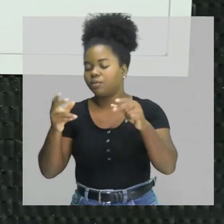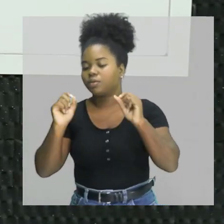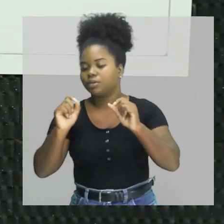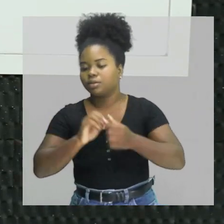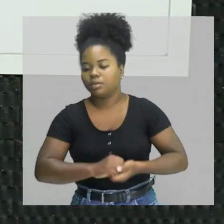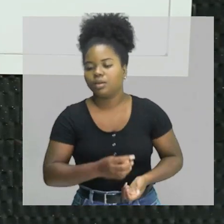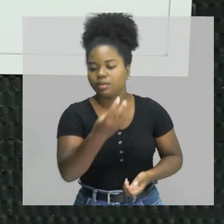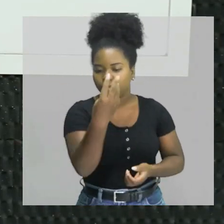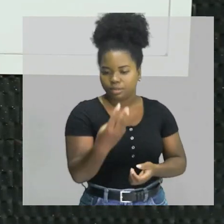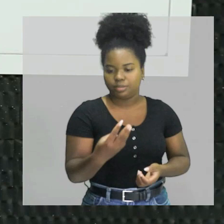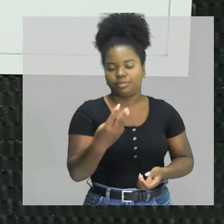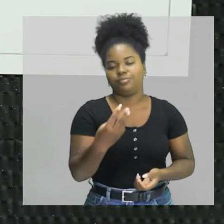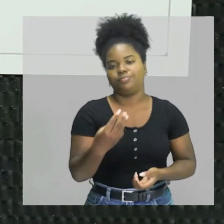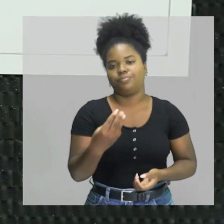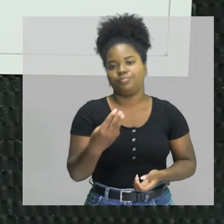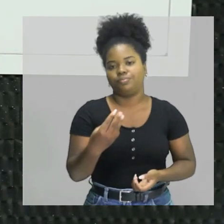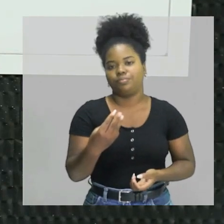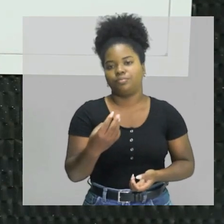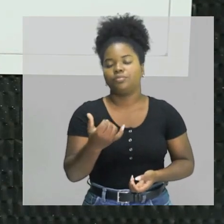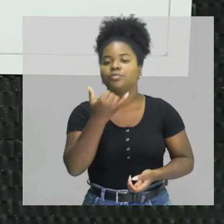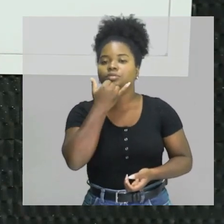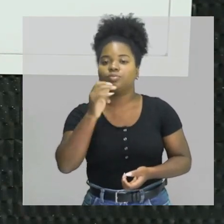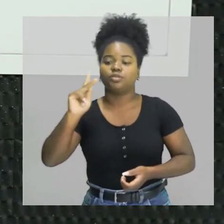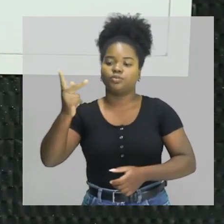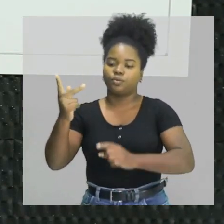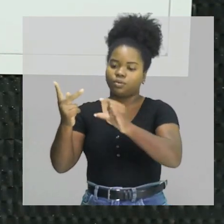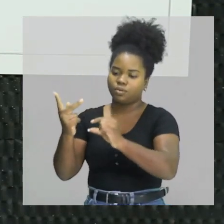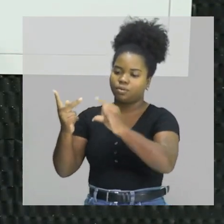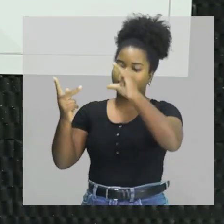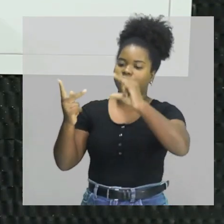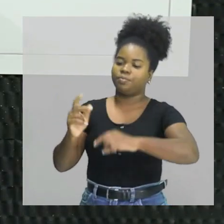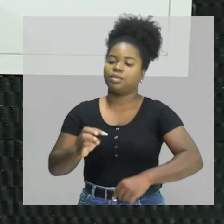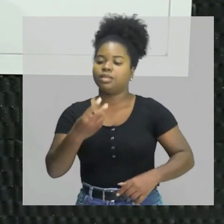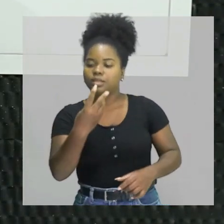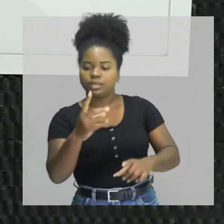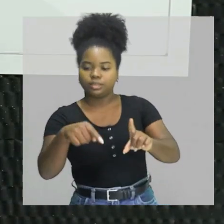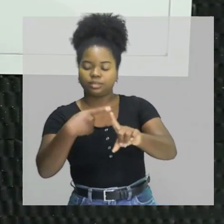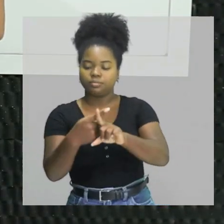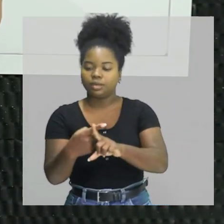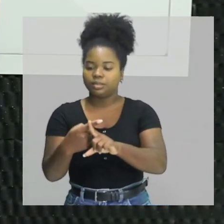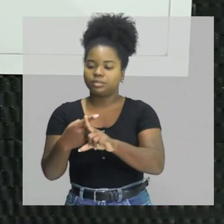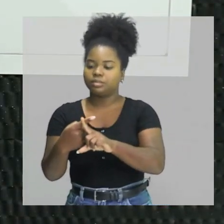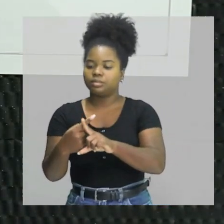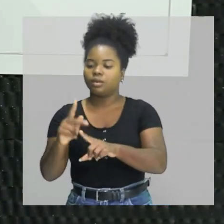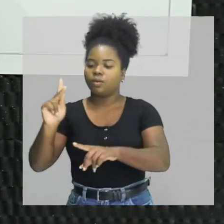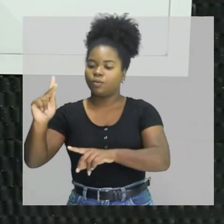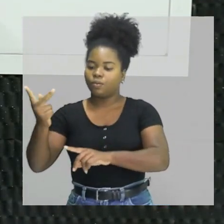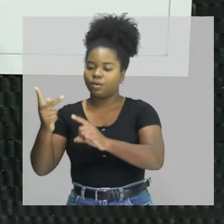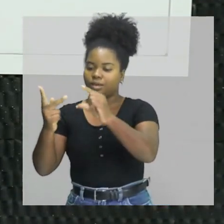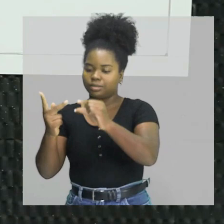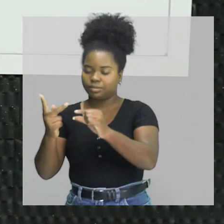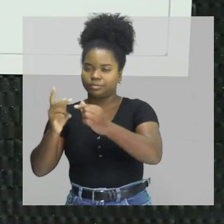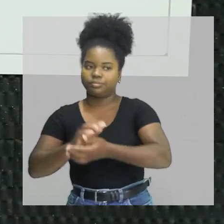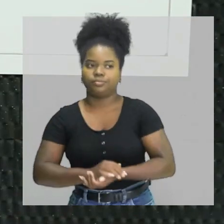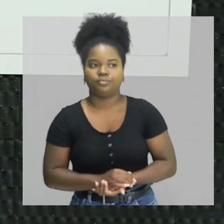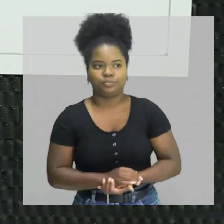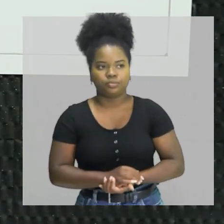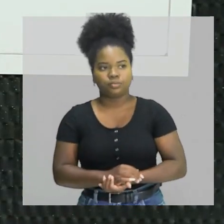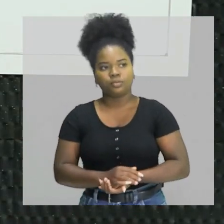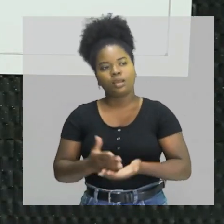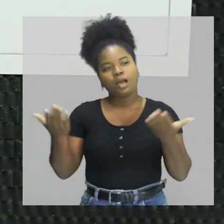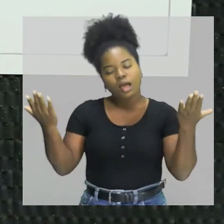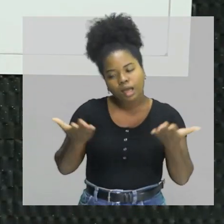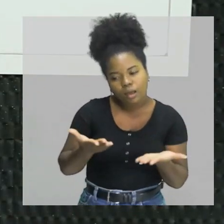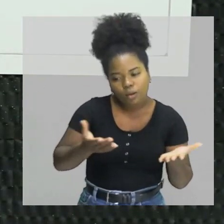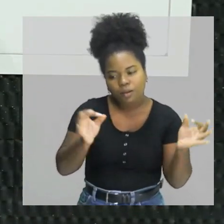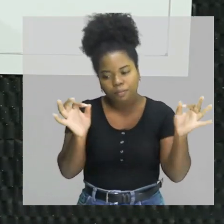3. Aliás, o Hzão vai ser o 3 mais o Hzinho. Basta agora, galera, eu calcular quanto é